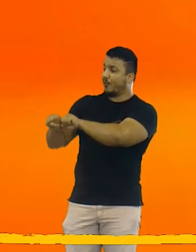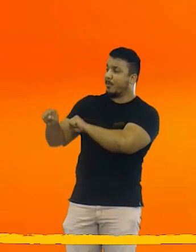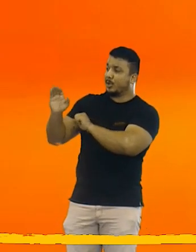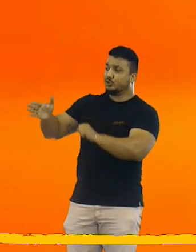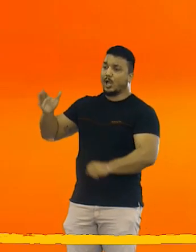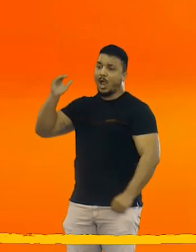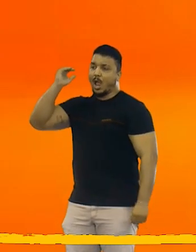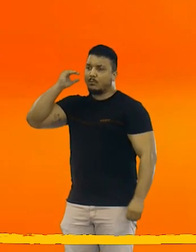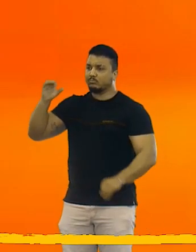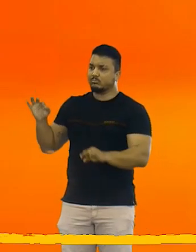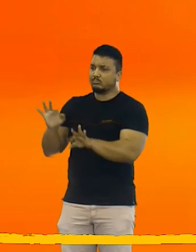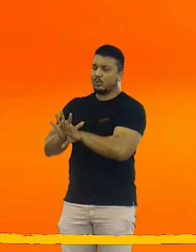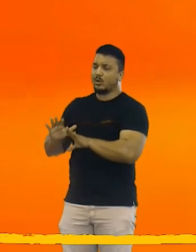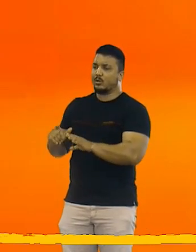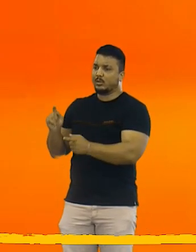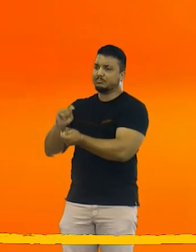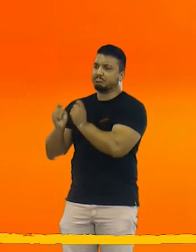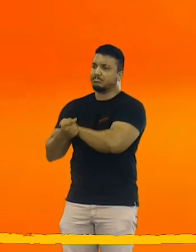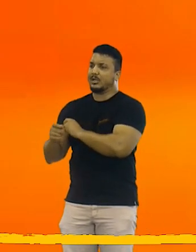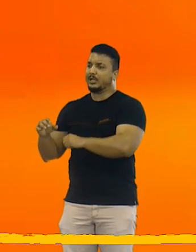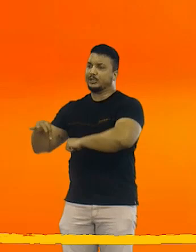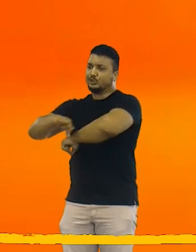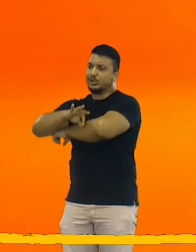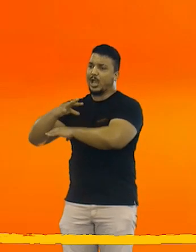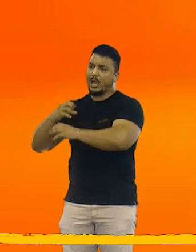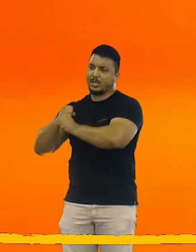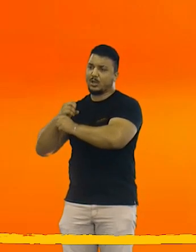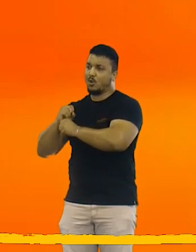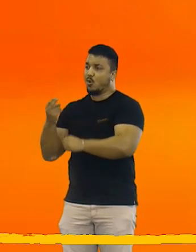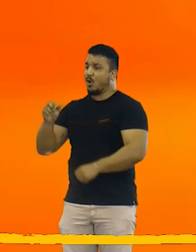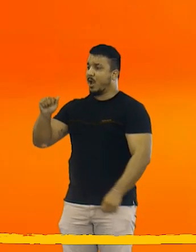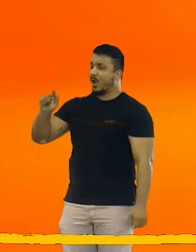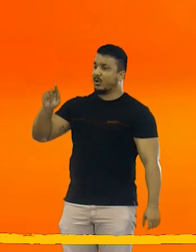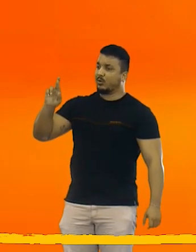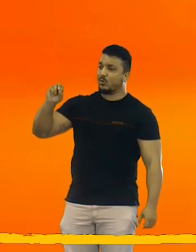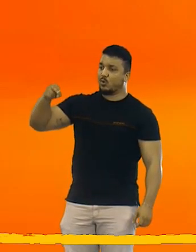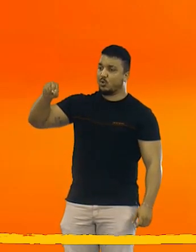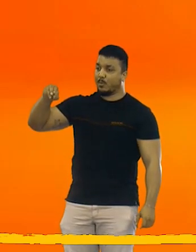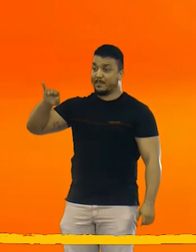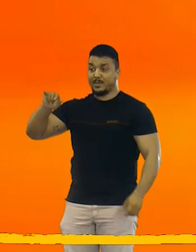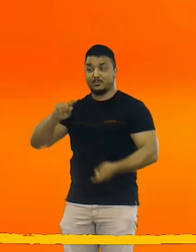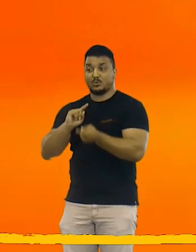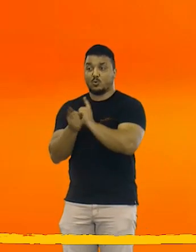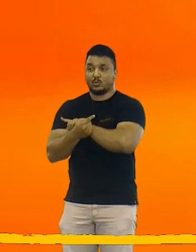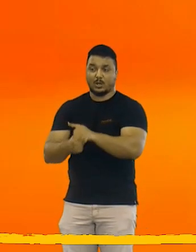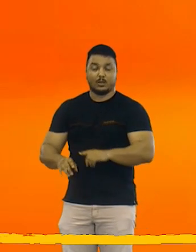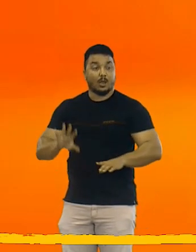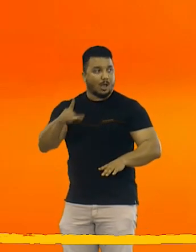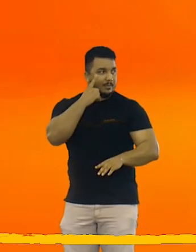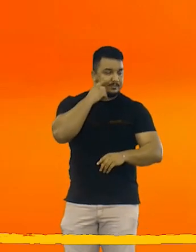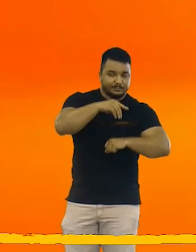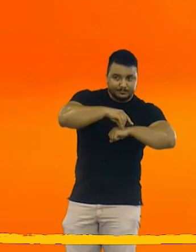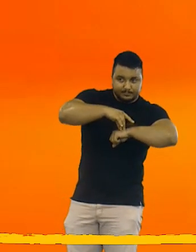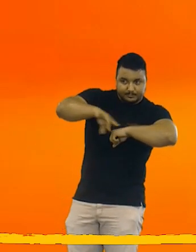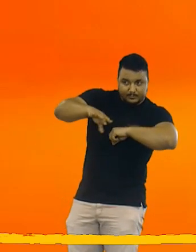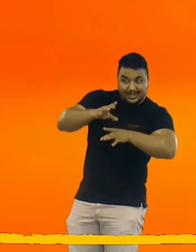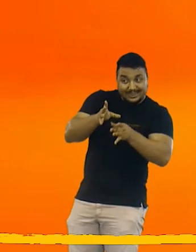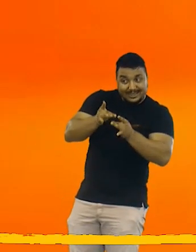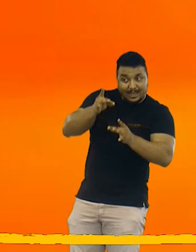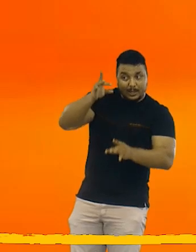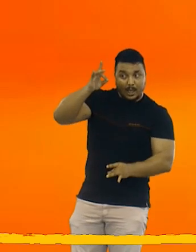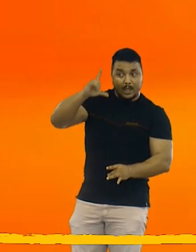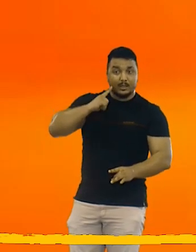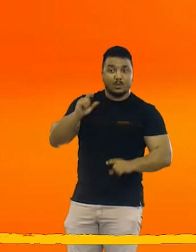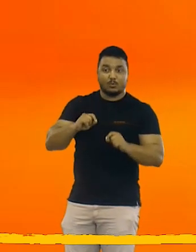mais aperfeiçoada, em engenharias, por exemplo, ou agronomia. Então é o contrário. Inclusive, só um detalhe, ó. Esse item é um item